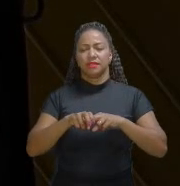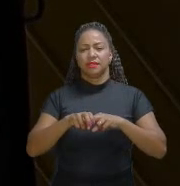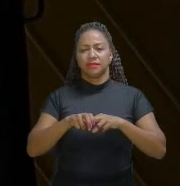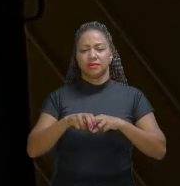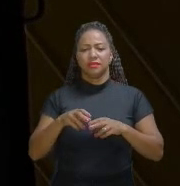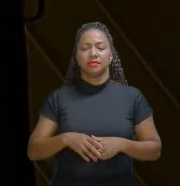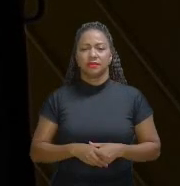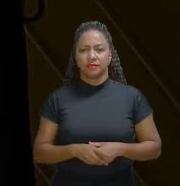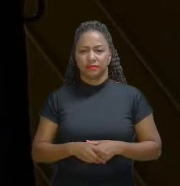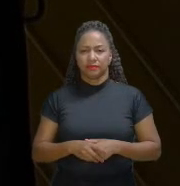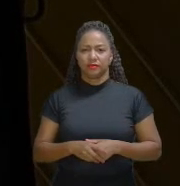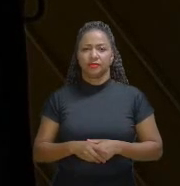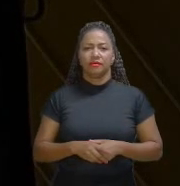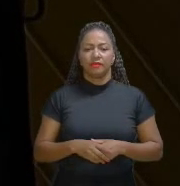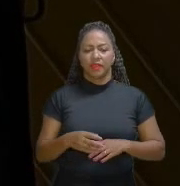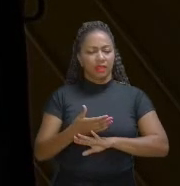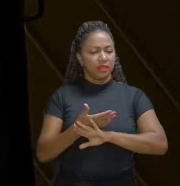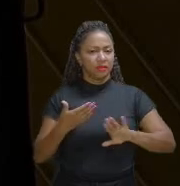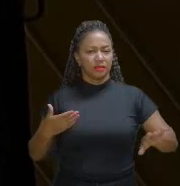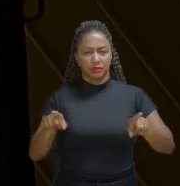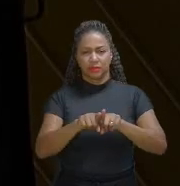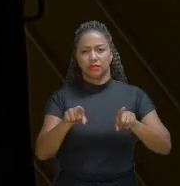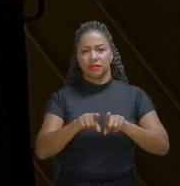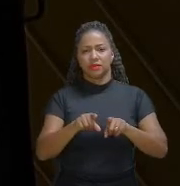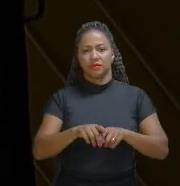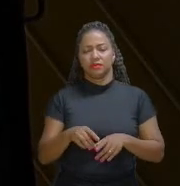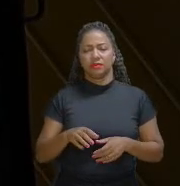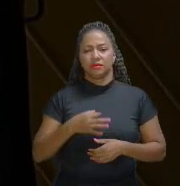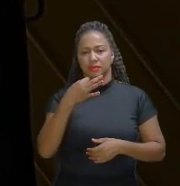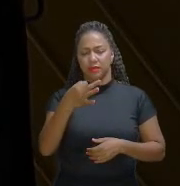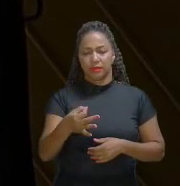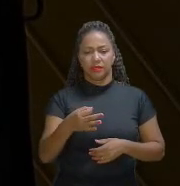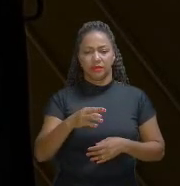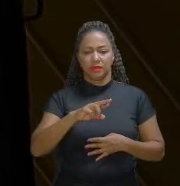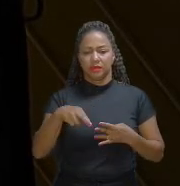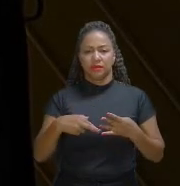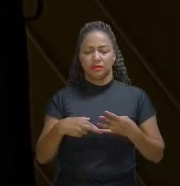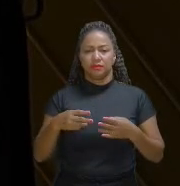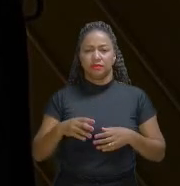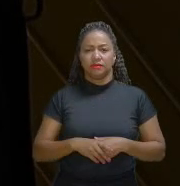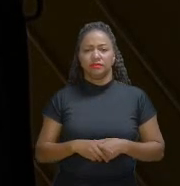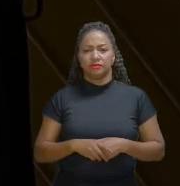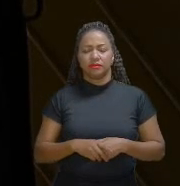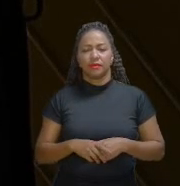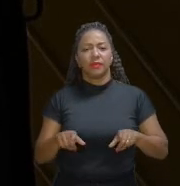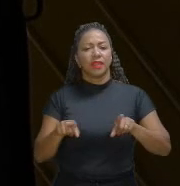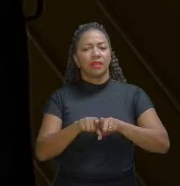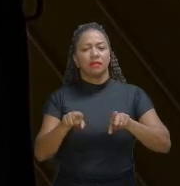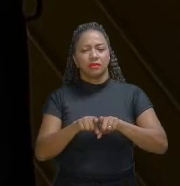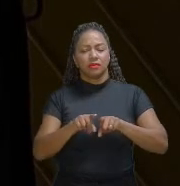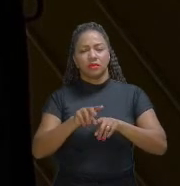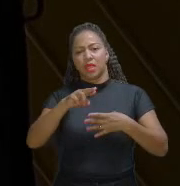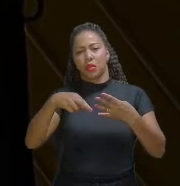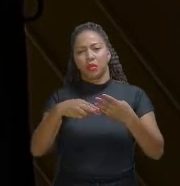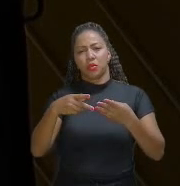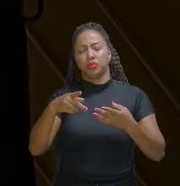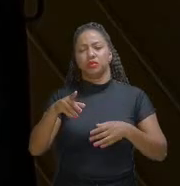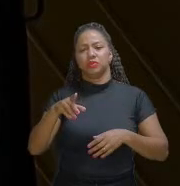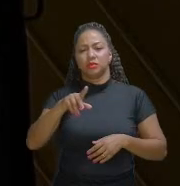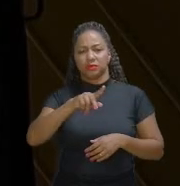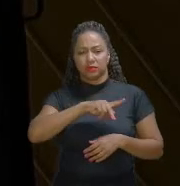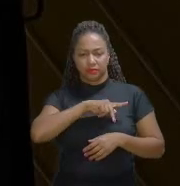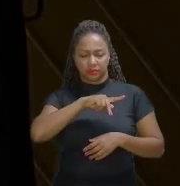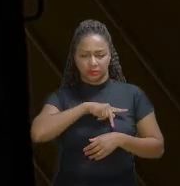essas razões, rejeito também este argumento recursal. Quanto à alegação recebimento de recursos públicos pelas